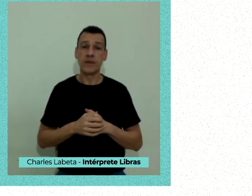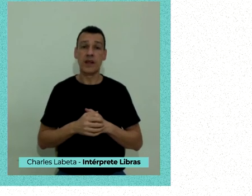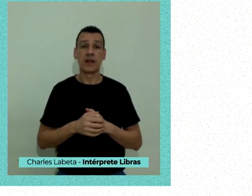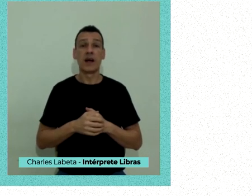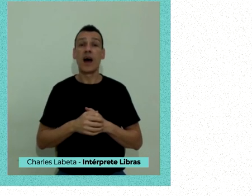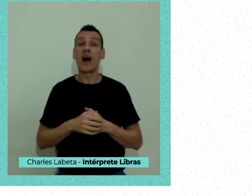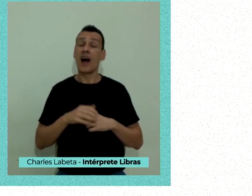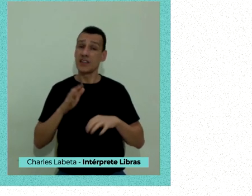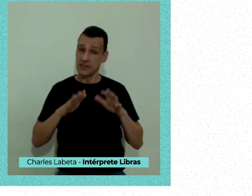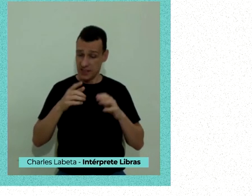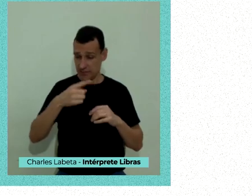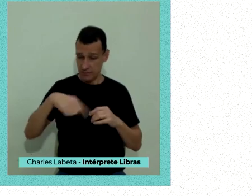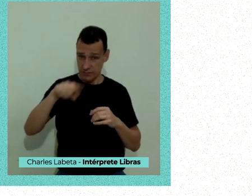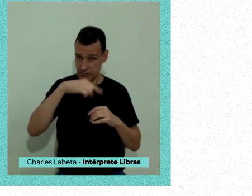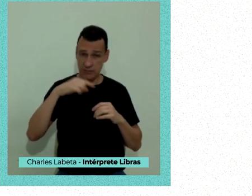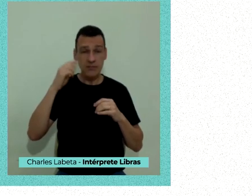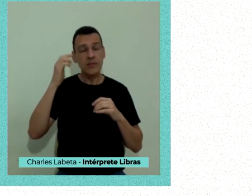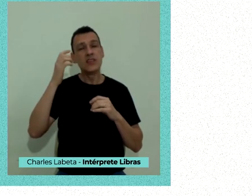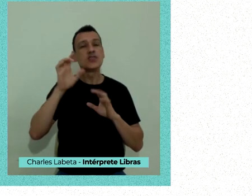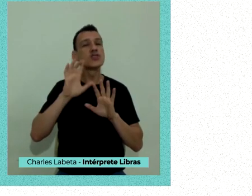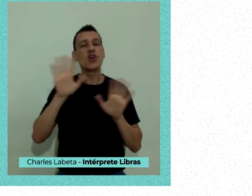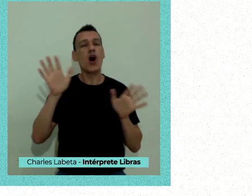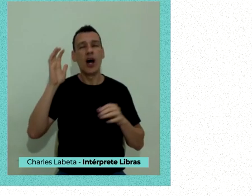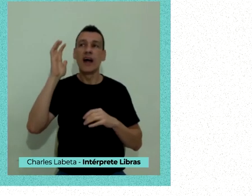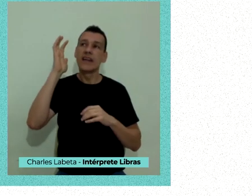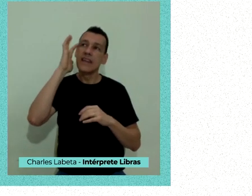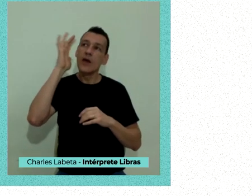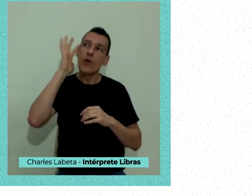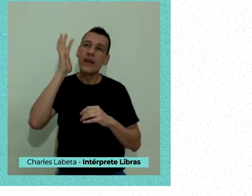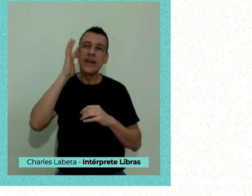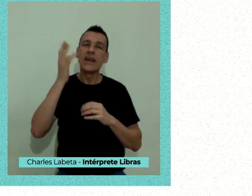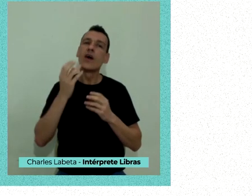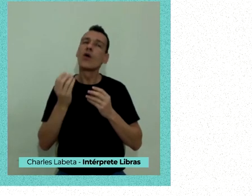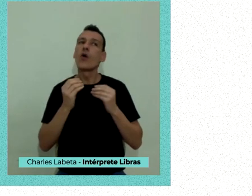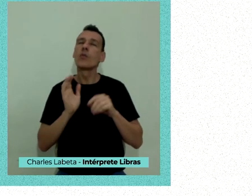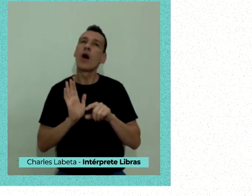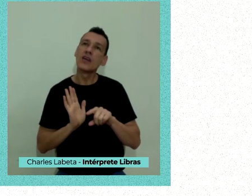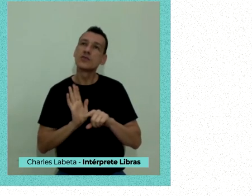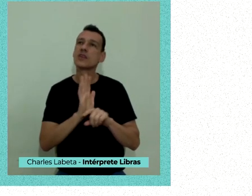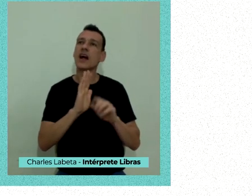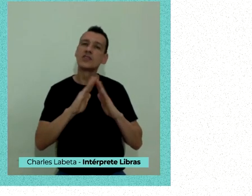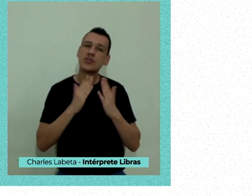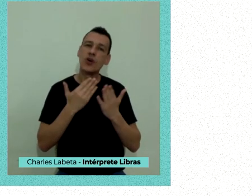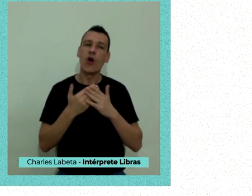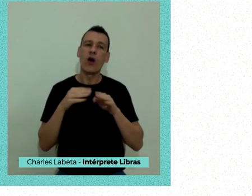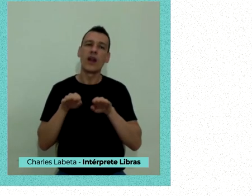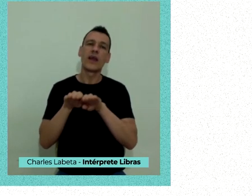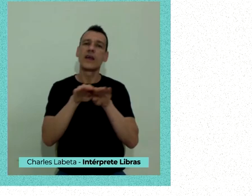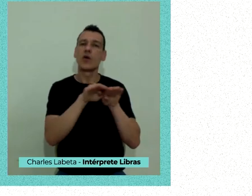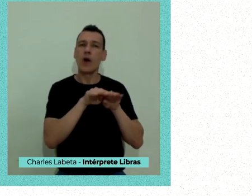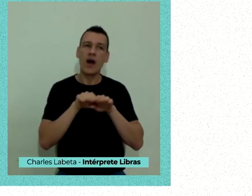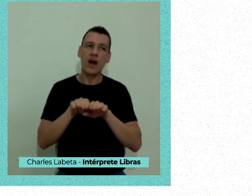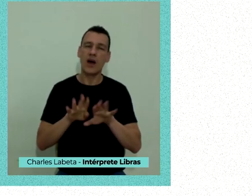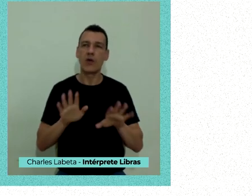base teórica, discutindo como se fazer uma escola igualitária, uma escola para todos.